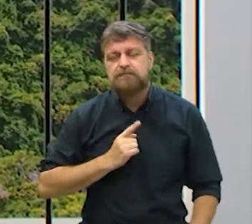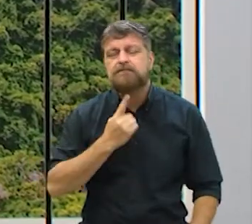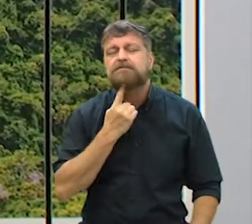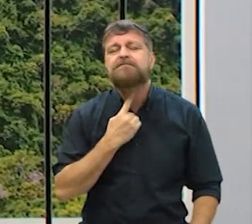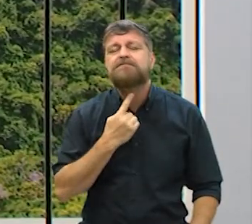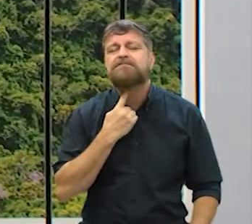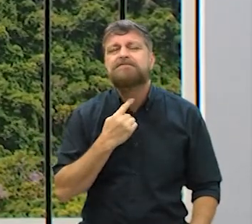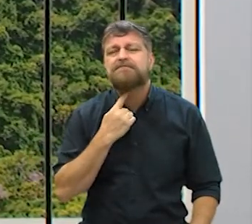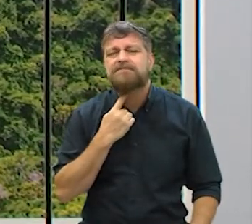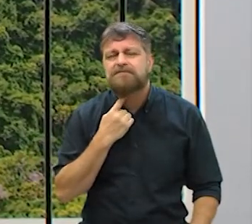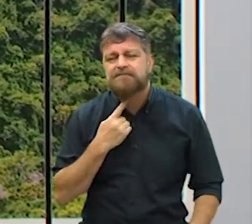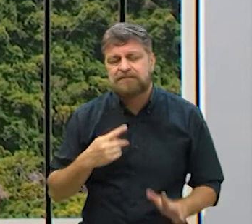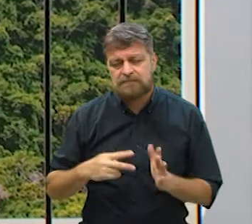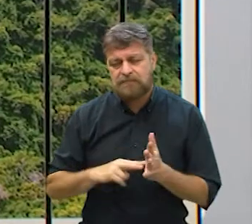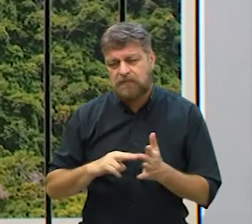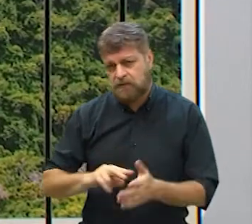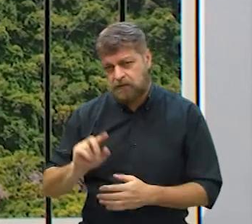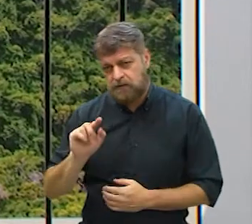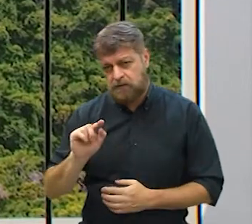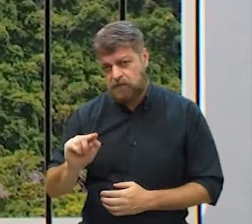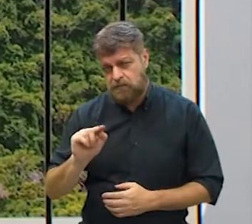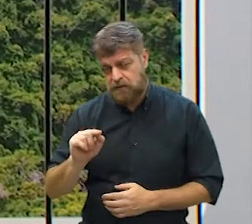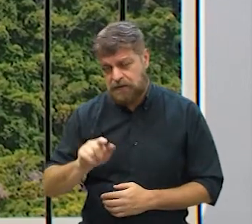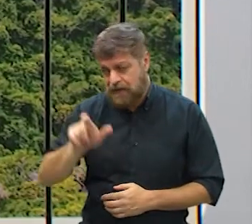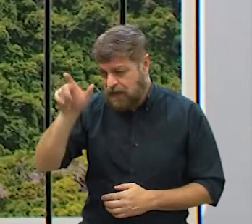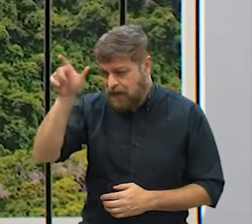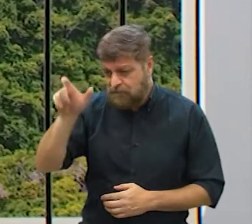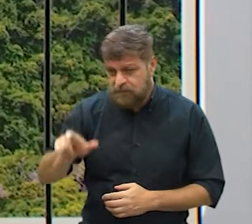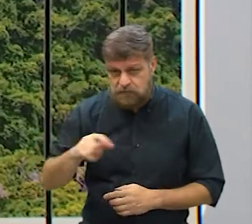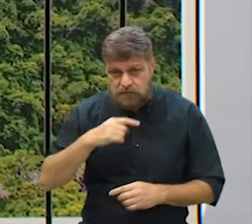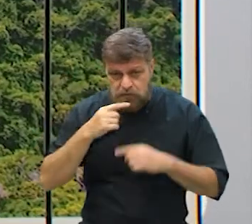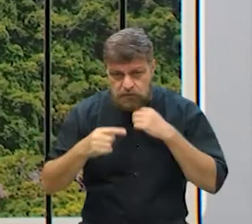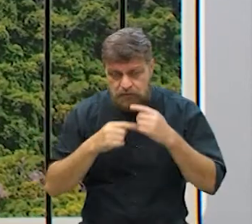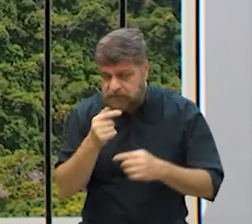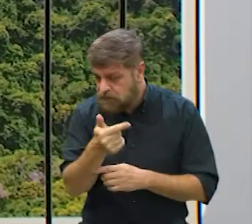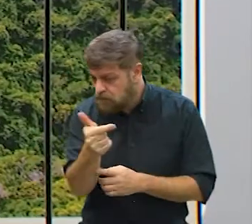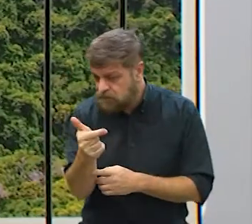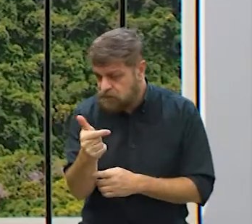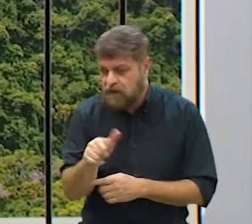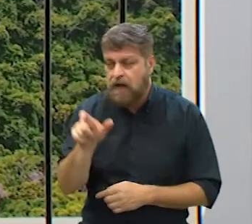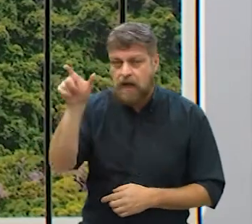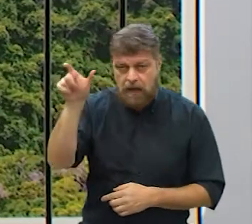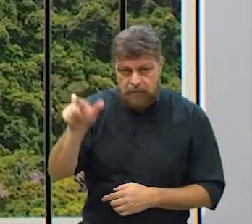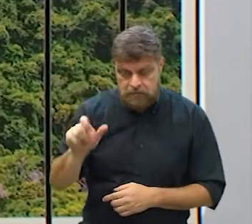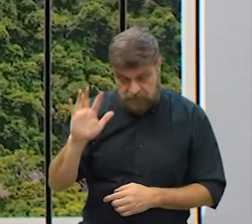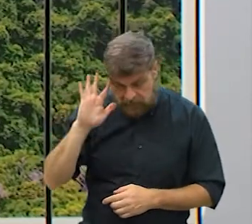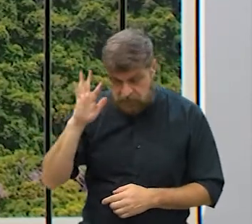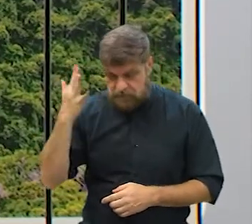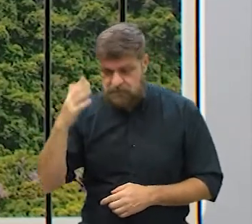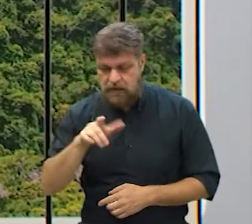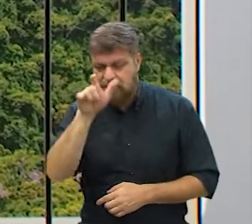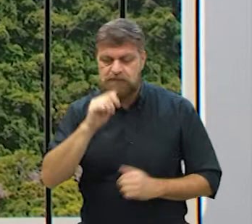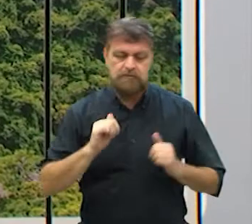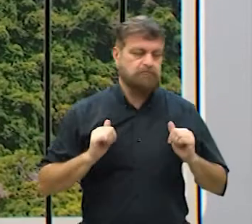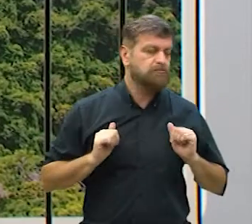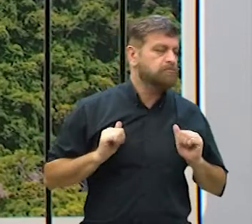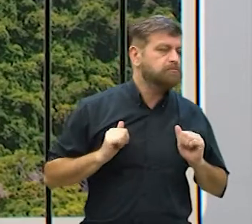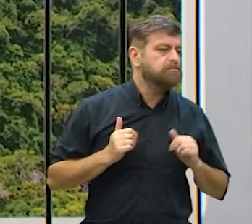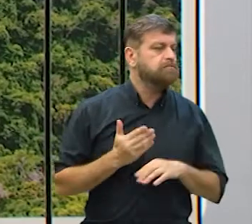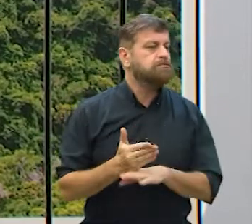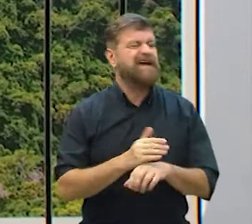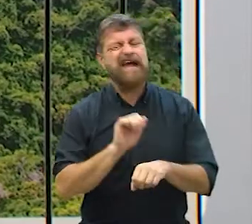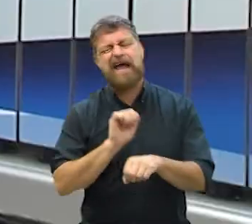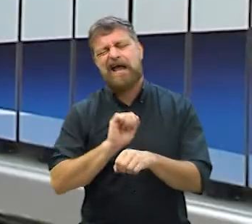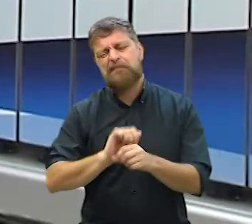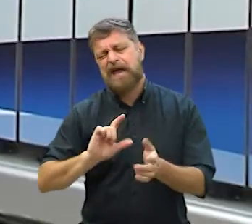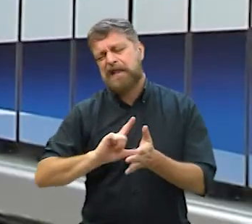vontade. Isso aí é questão de boa vontade. Você não tenha dúvidas. Quem tem boa vontade, resolve. Quem não tem,